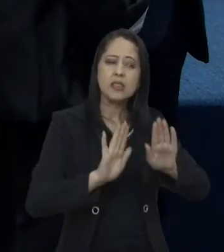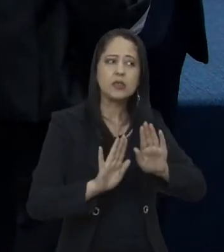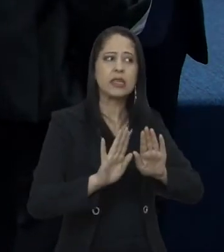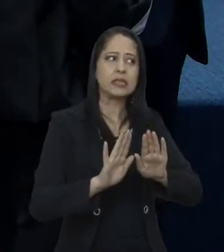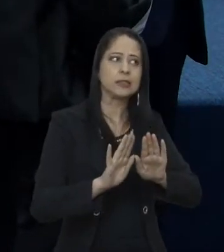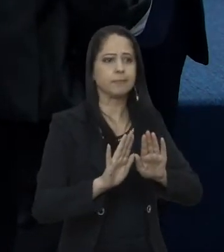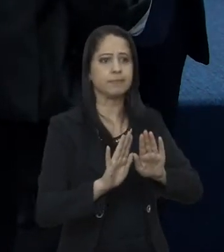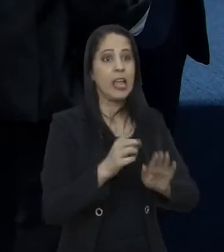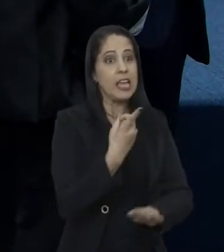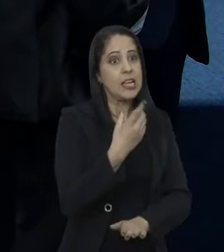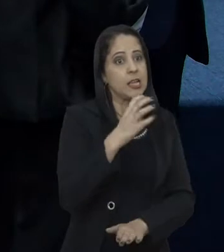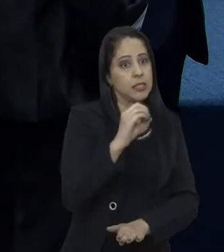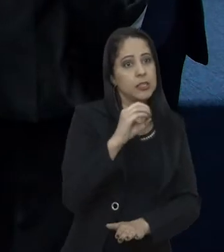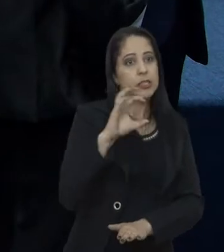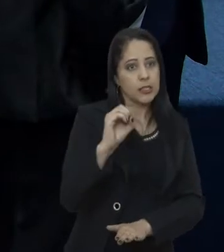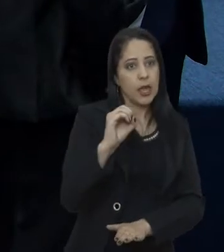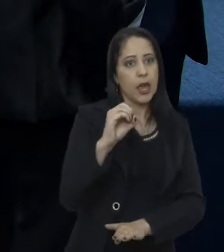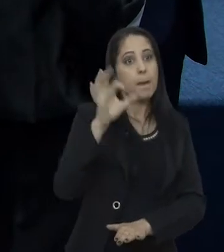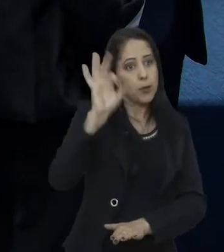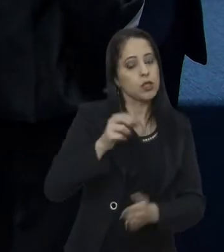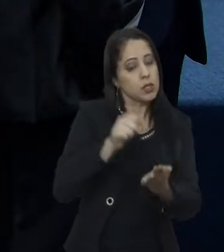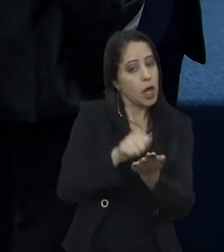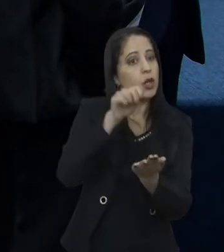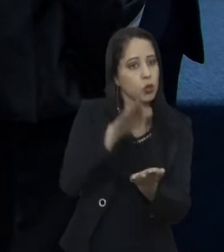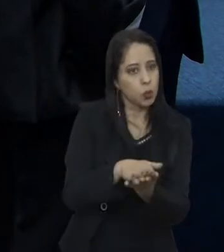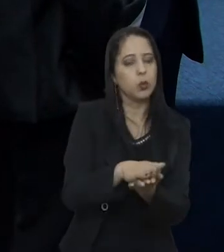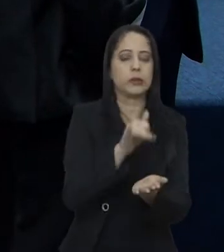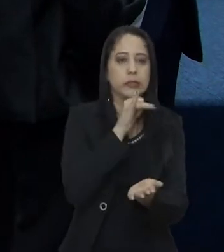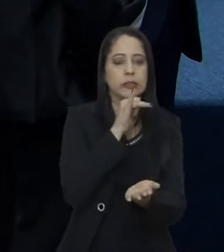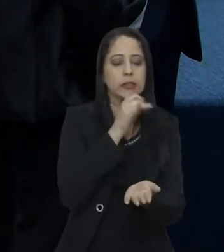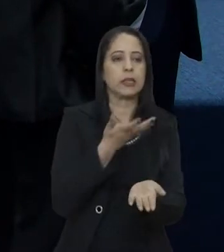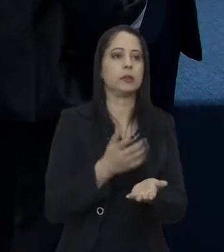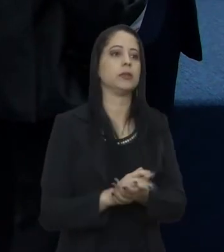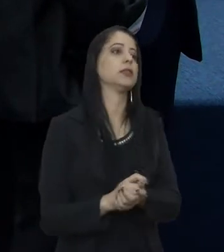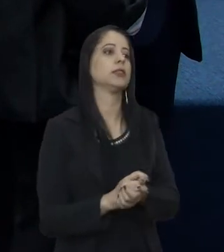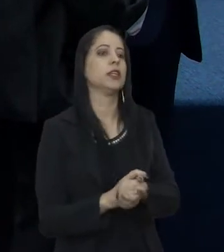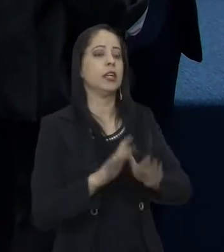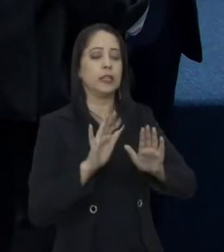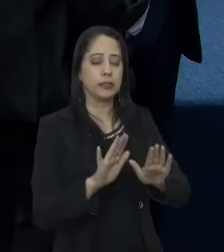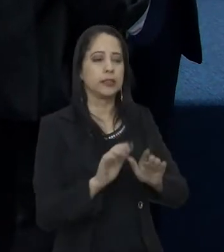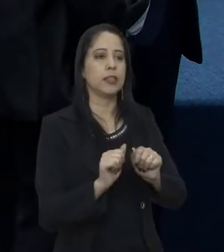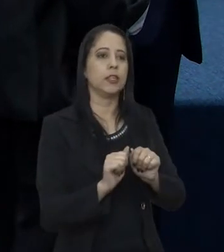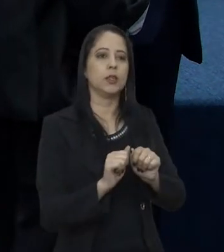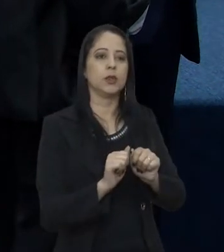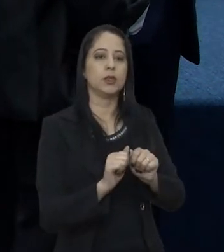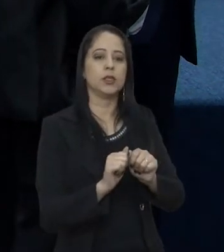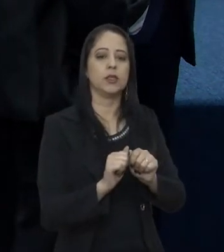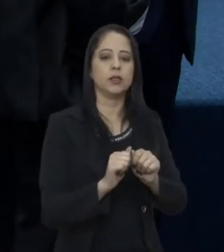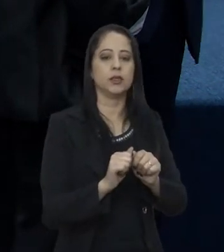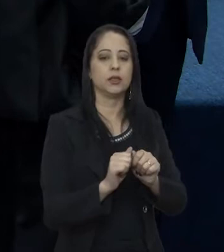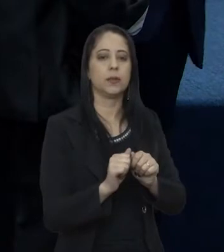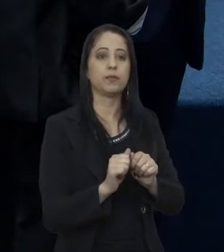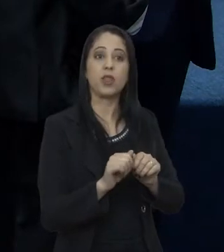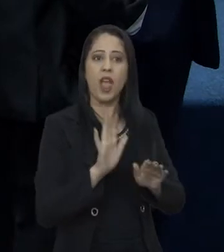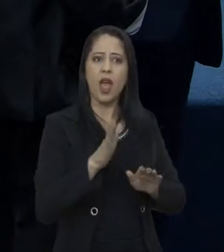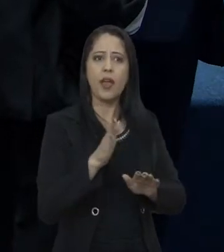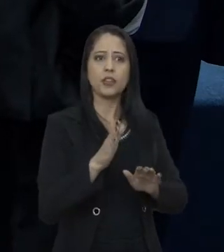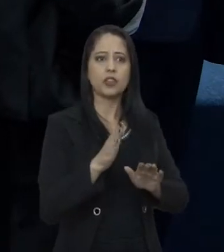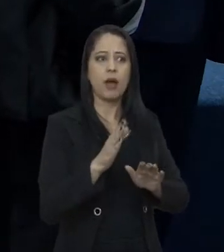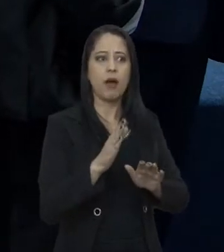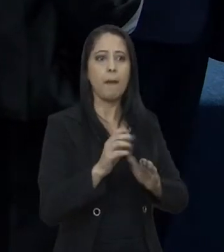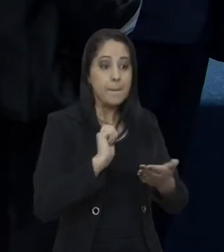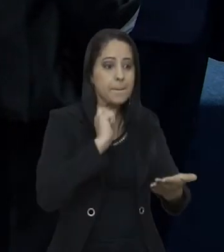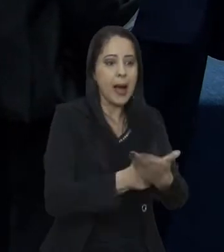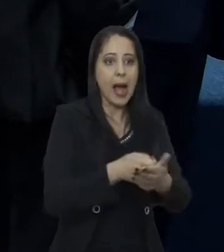estabelecem um valor uma multa de cem porcento por exemplo E com isso é já parte para